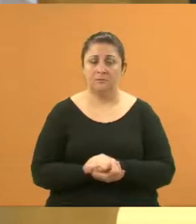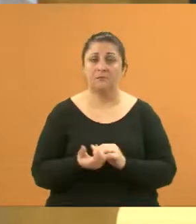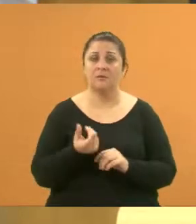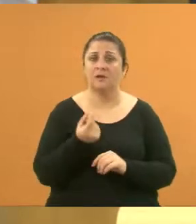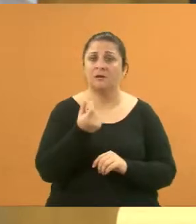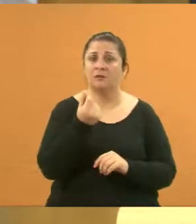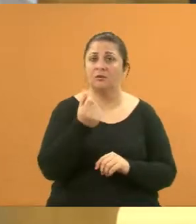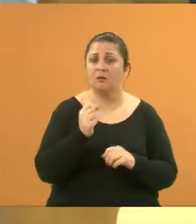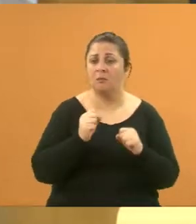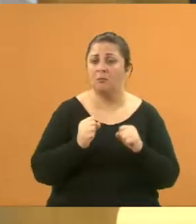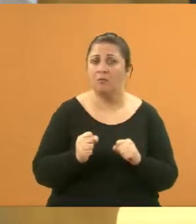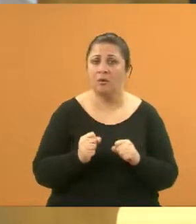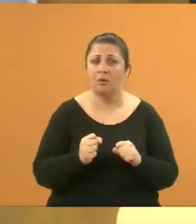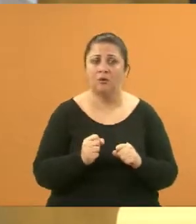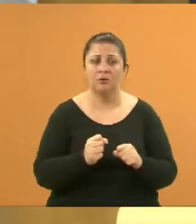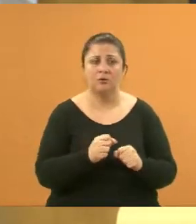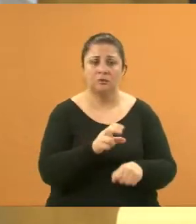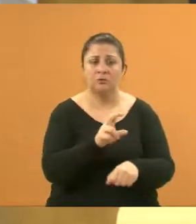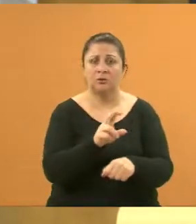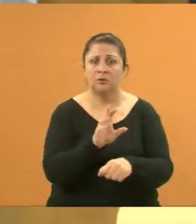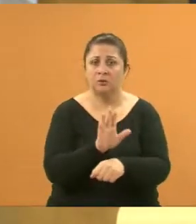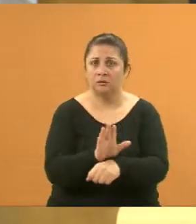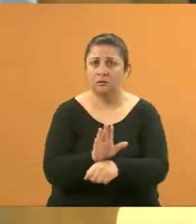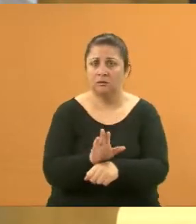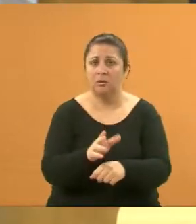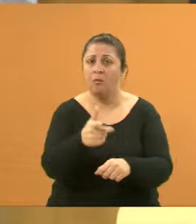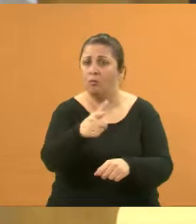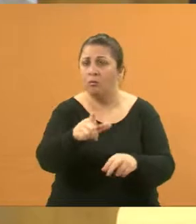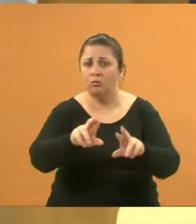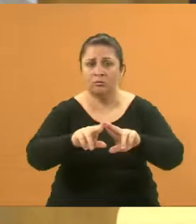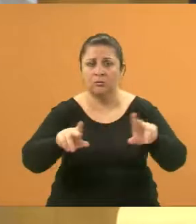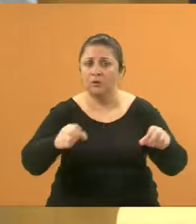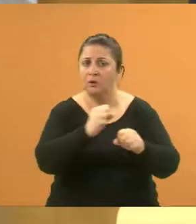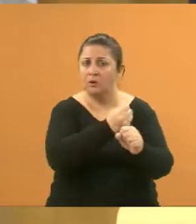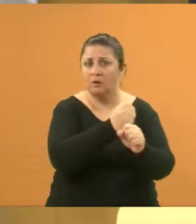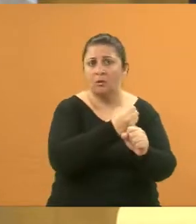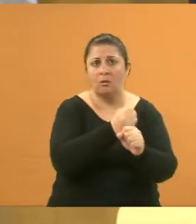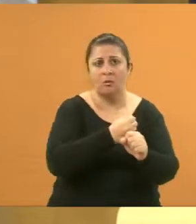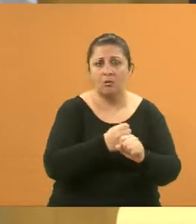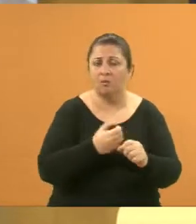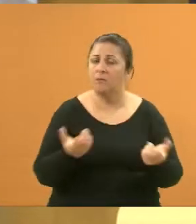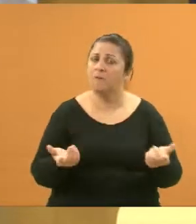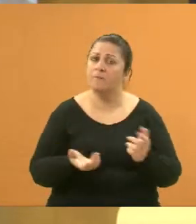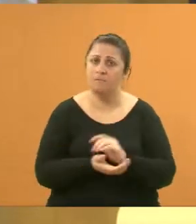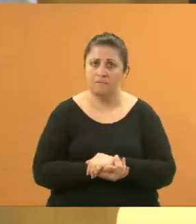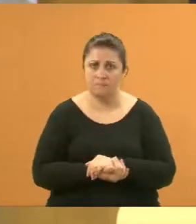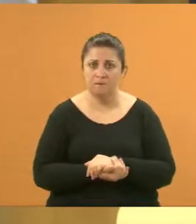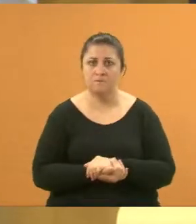Dinheiro esse que pode ser investido em várias obras na cidade.